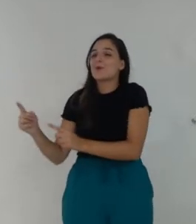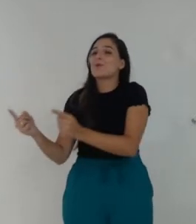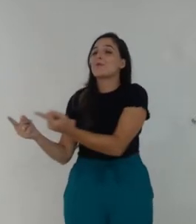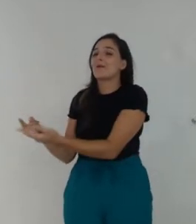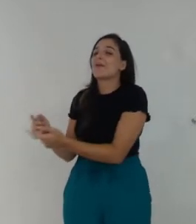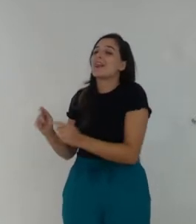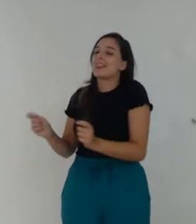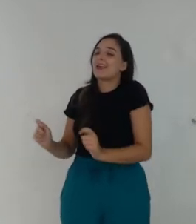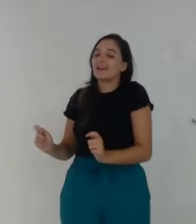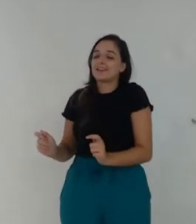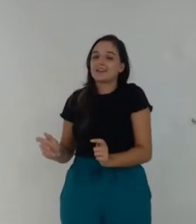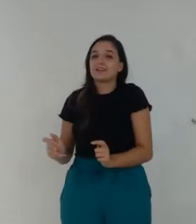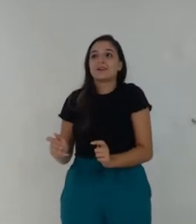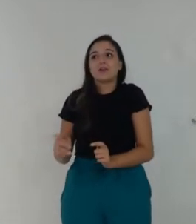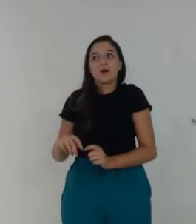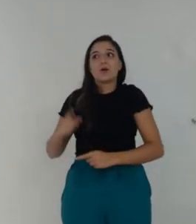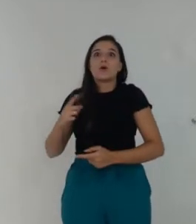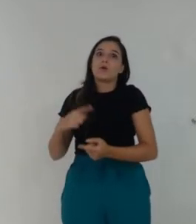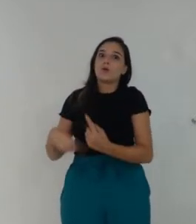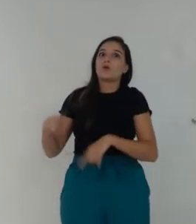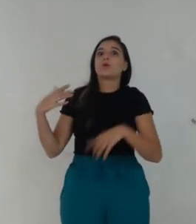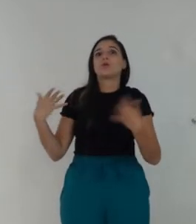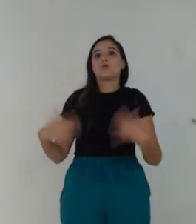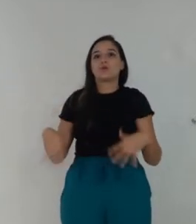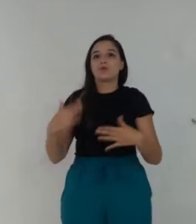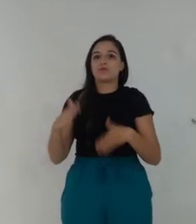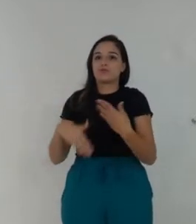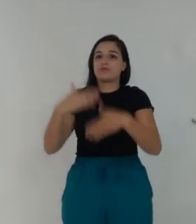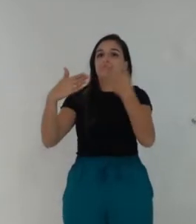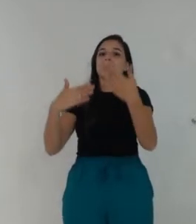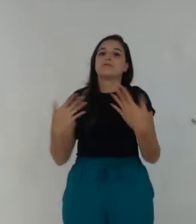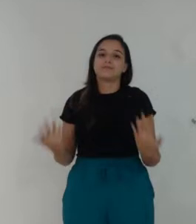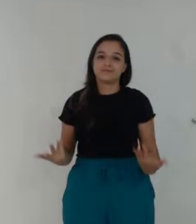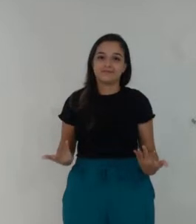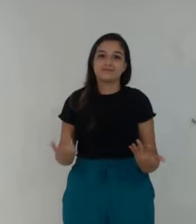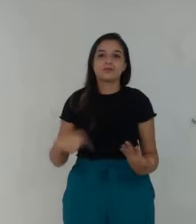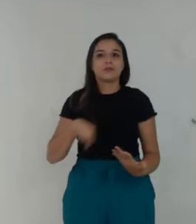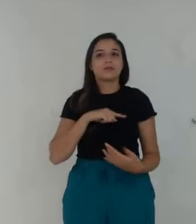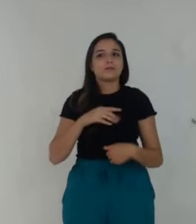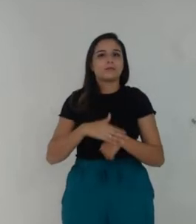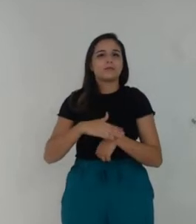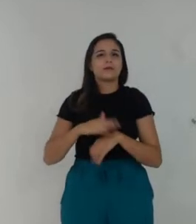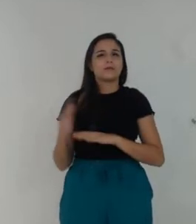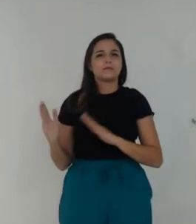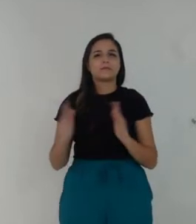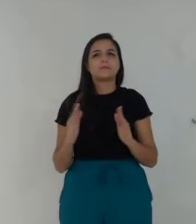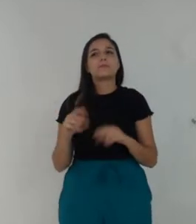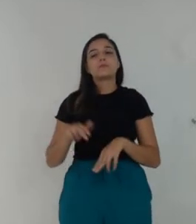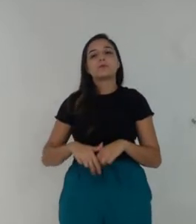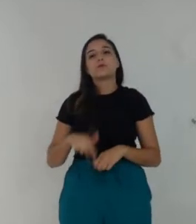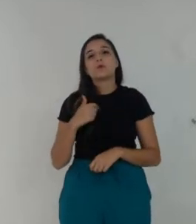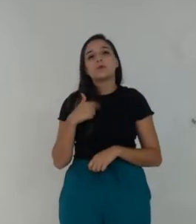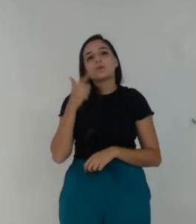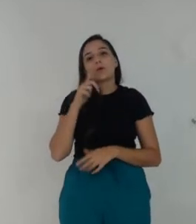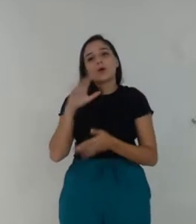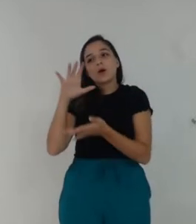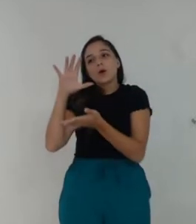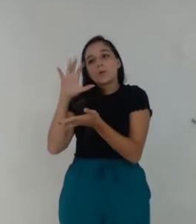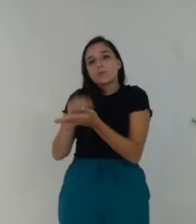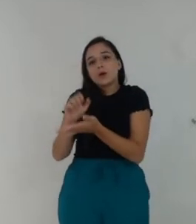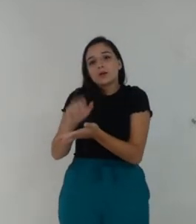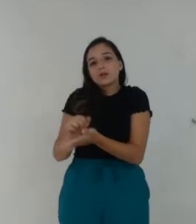Então, foi um grande avanço, né, para nós na época. Com isso, eu consegui baixar todas as